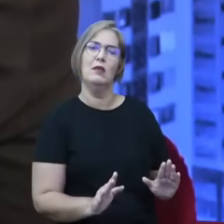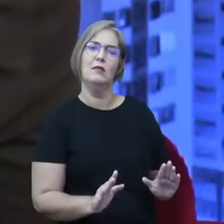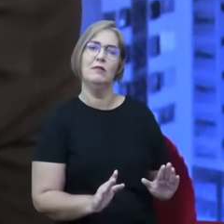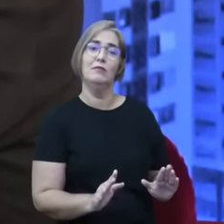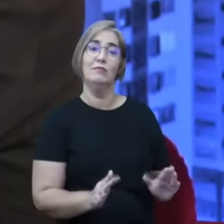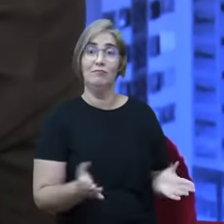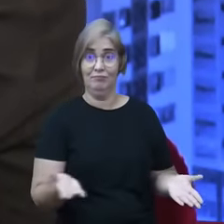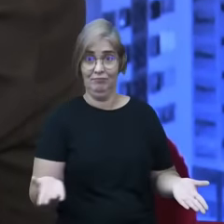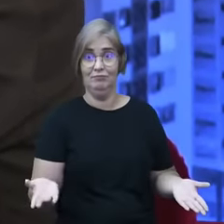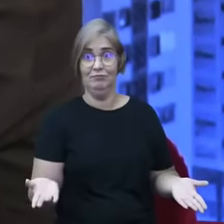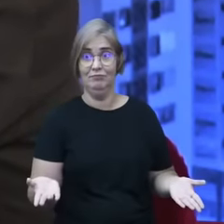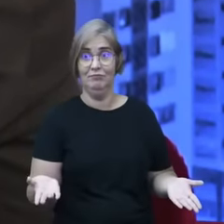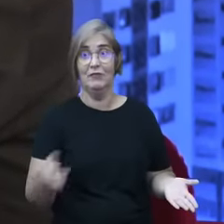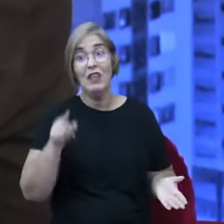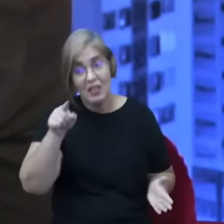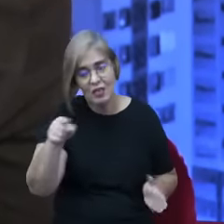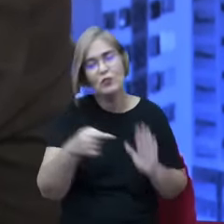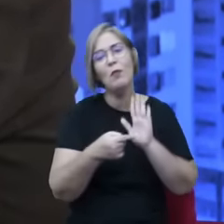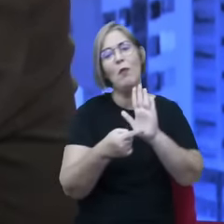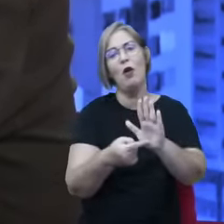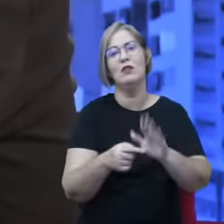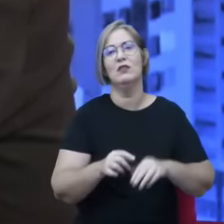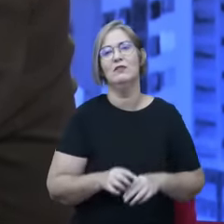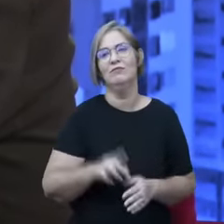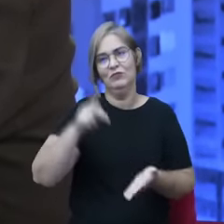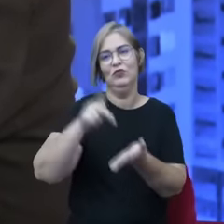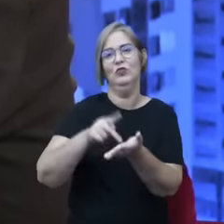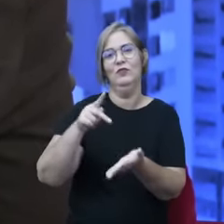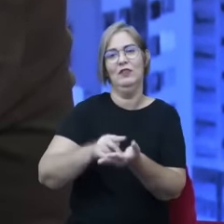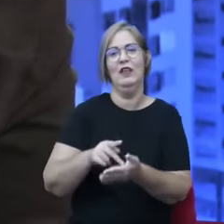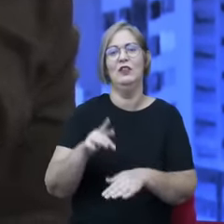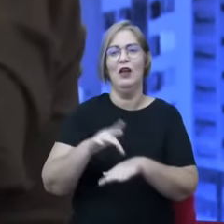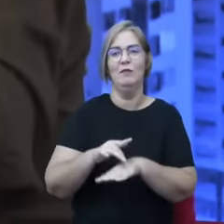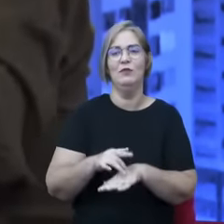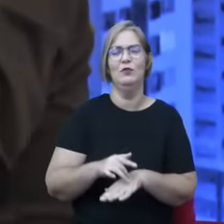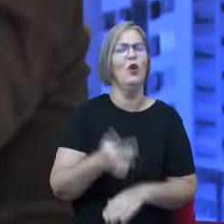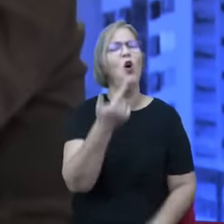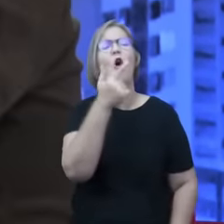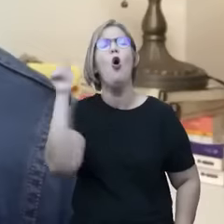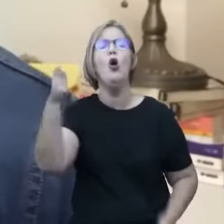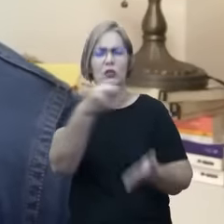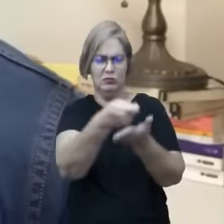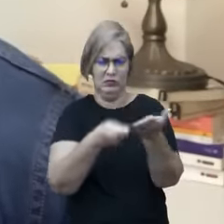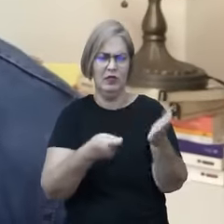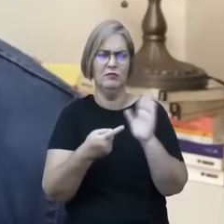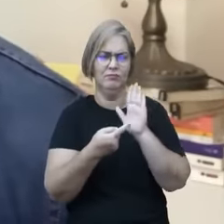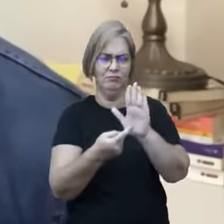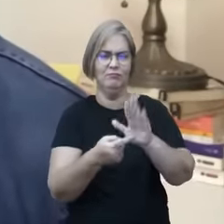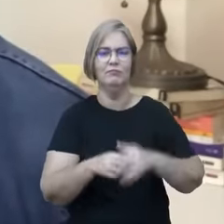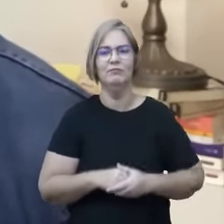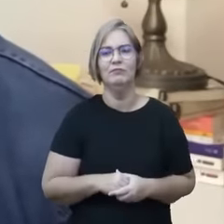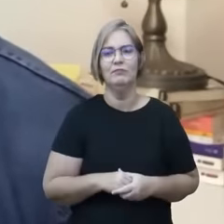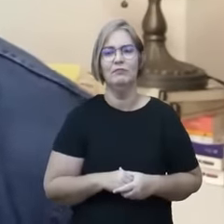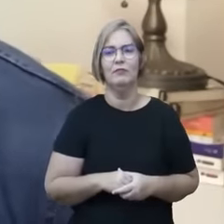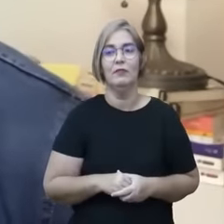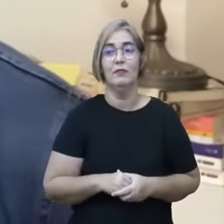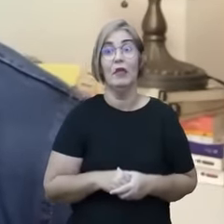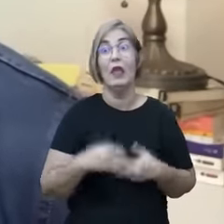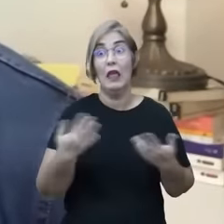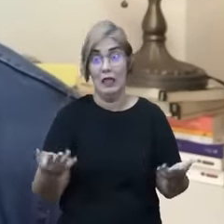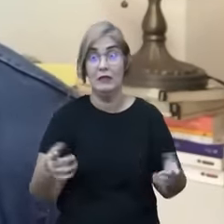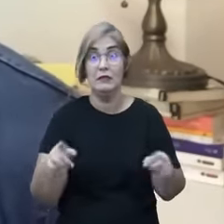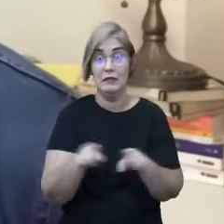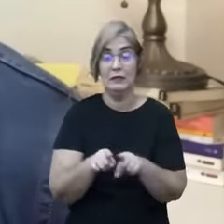Isto é o absurdo. Portanto, vamos para mais um trechinho do caminho. Eis também umas